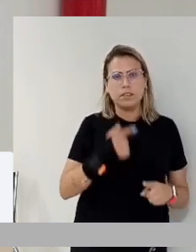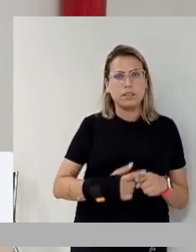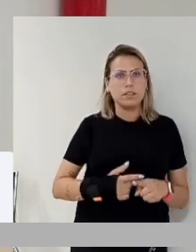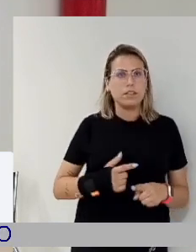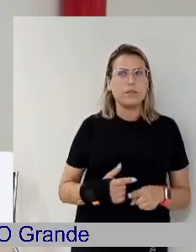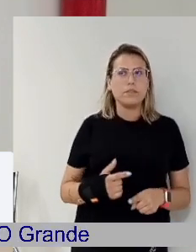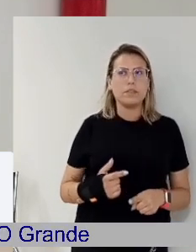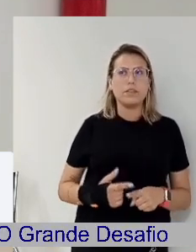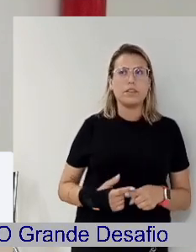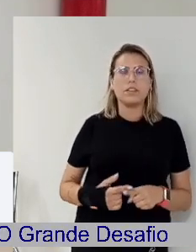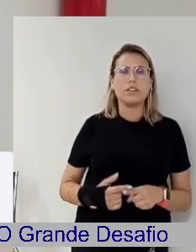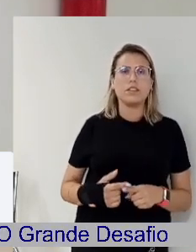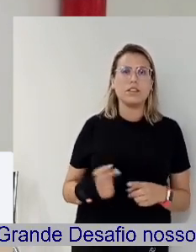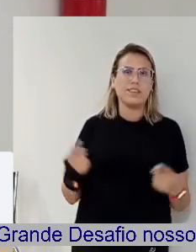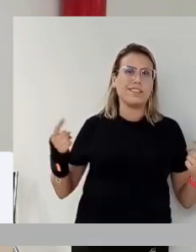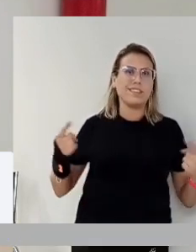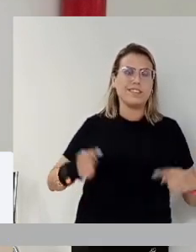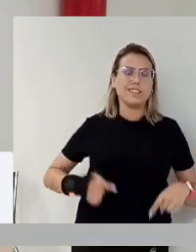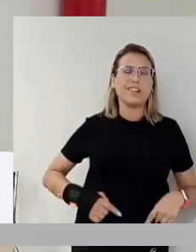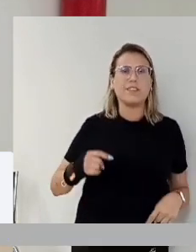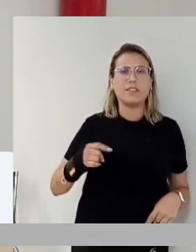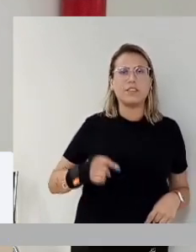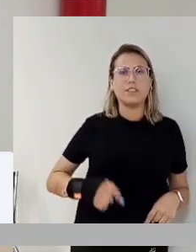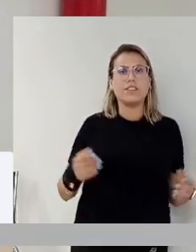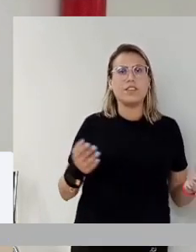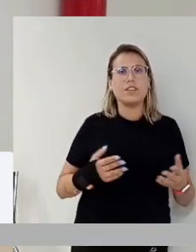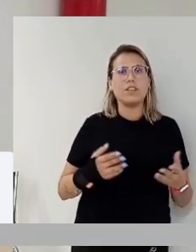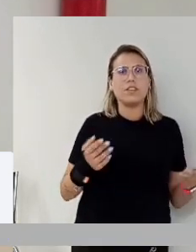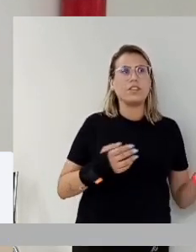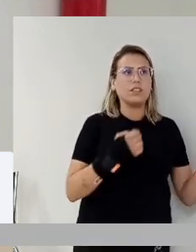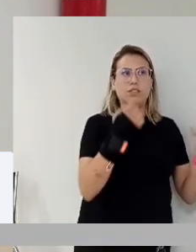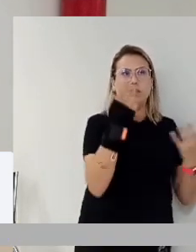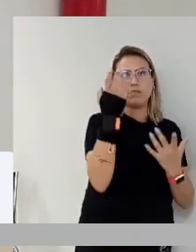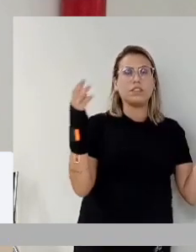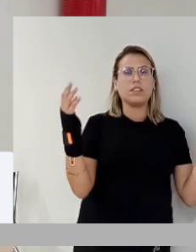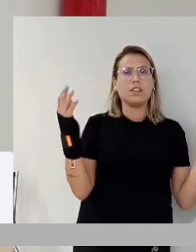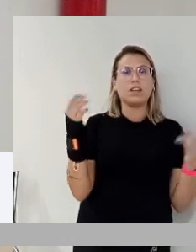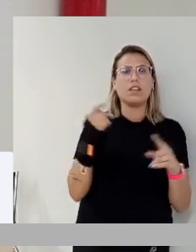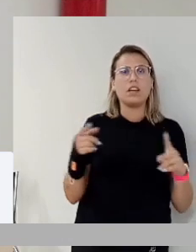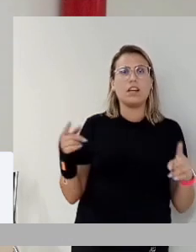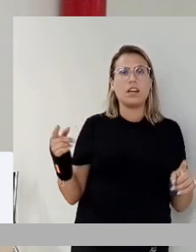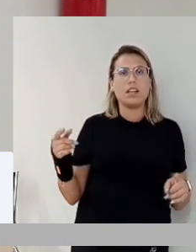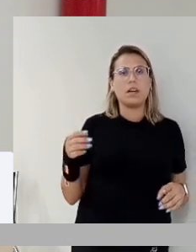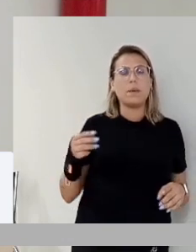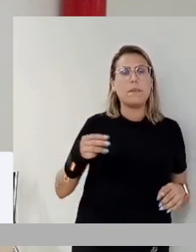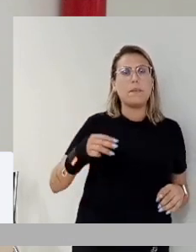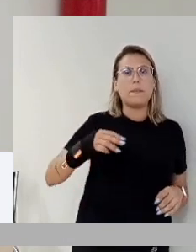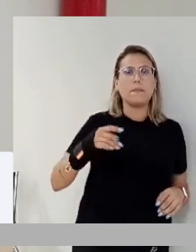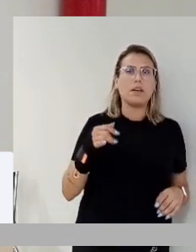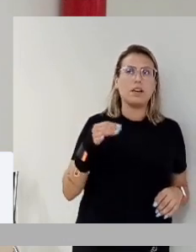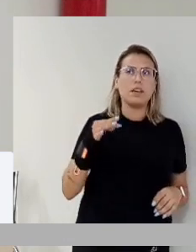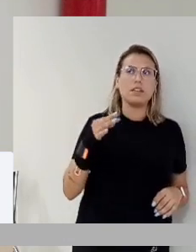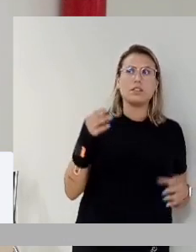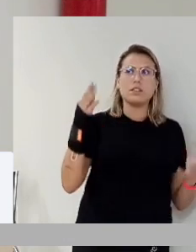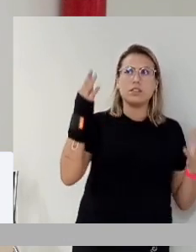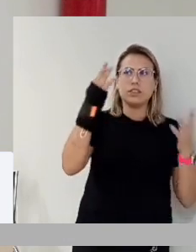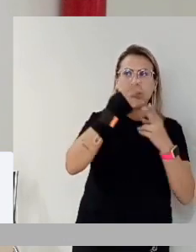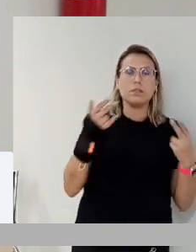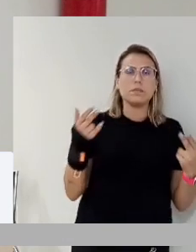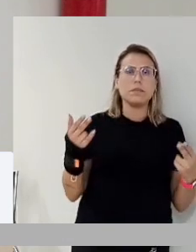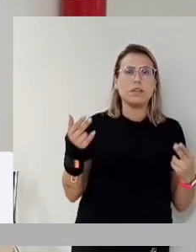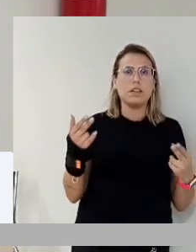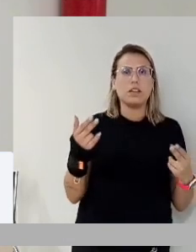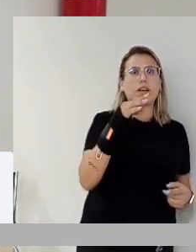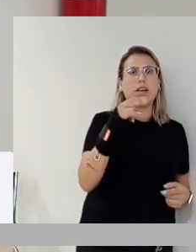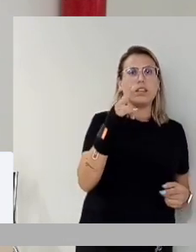Grande Desafio nosso hoje aqui de arborizar a nossa cidade é a questão de é do animal Soto na rua for na cooperativa o plantei um